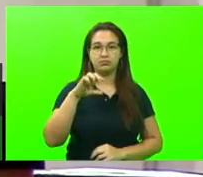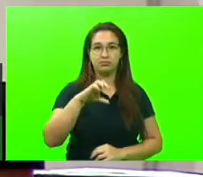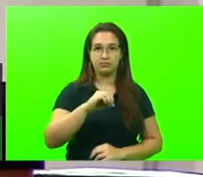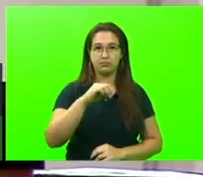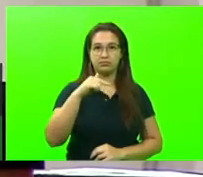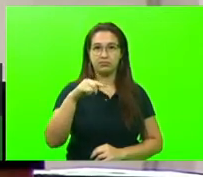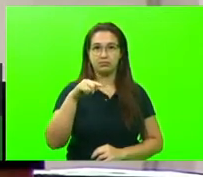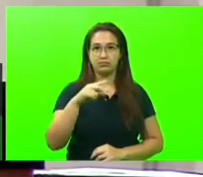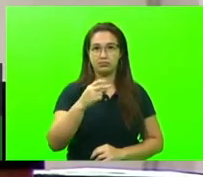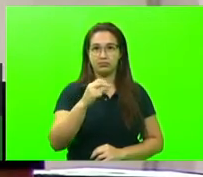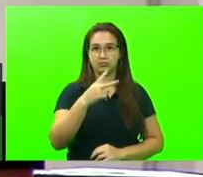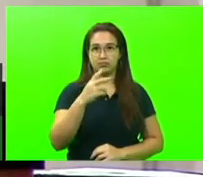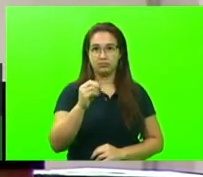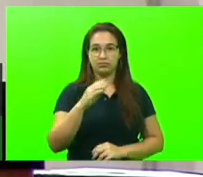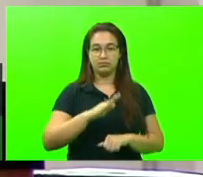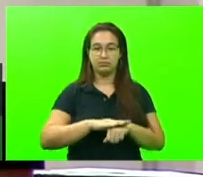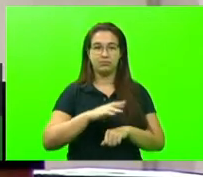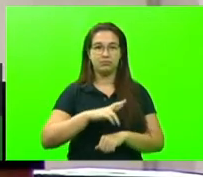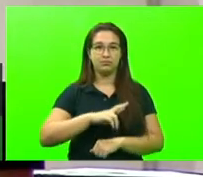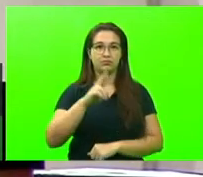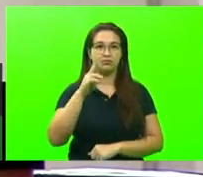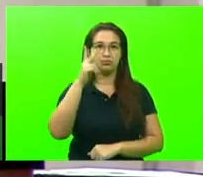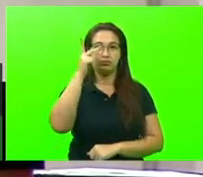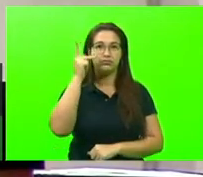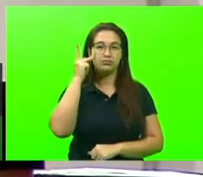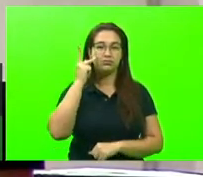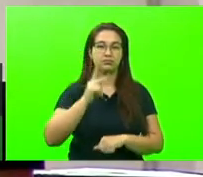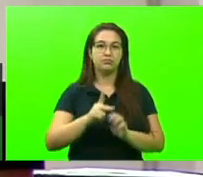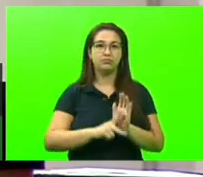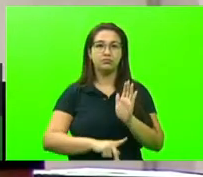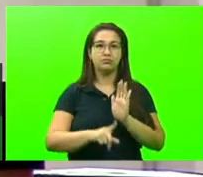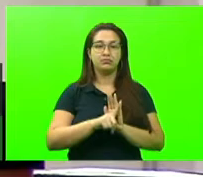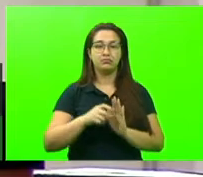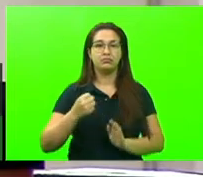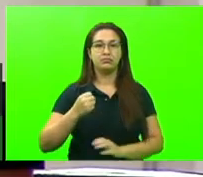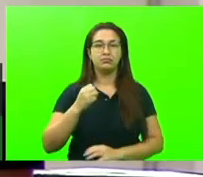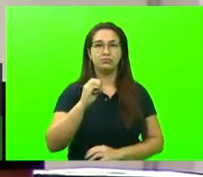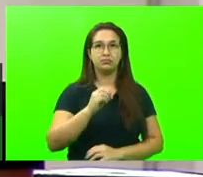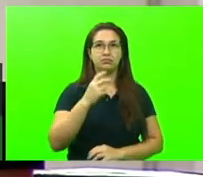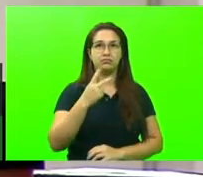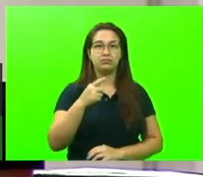0197.7/2020, autor, deputada Paulinha. Projeto de Lei